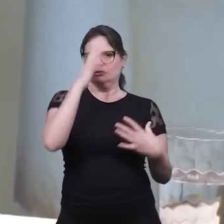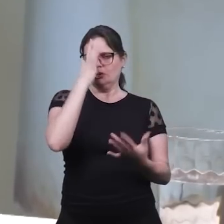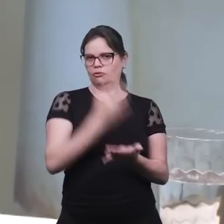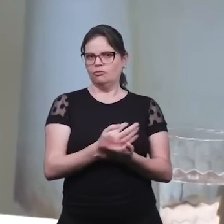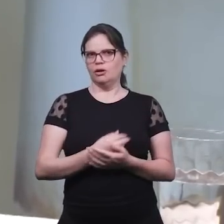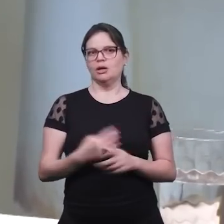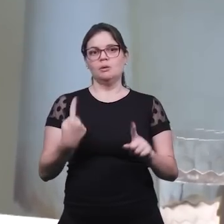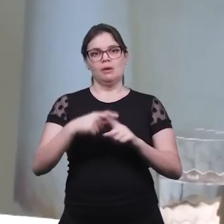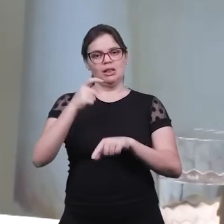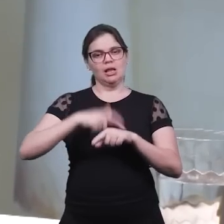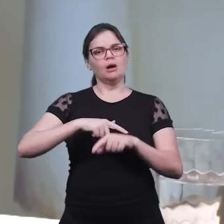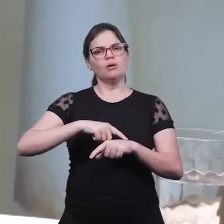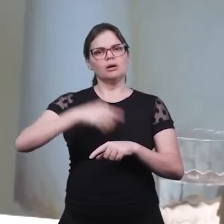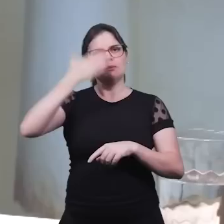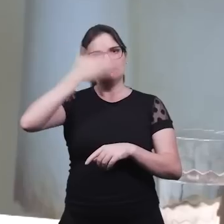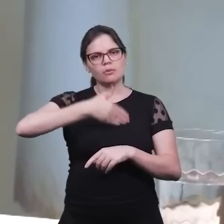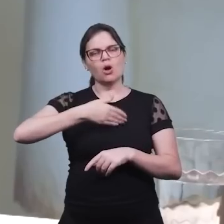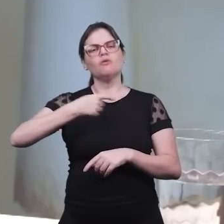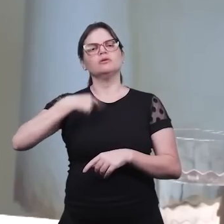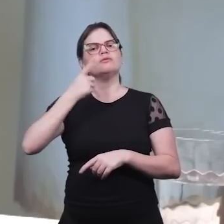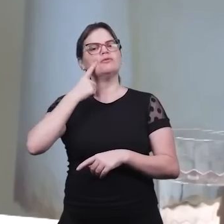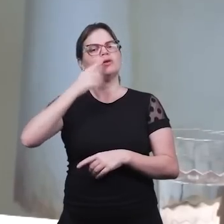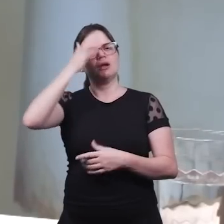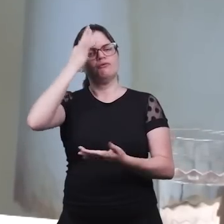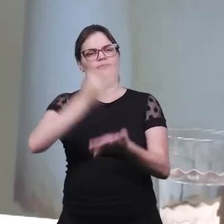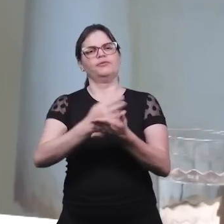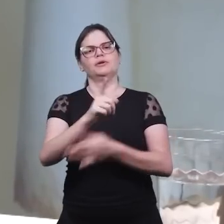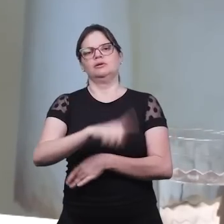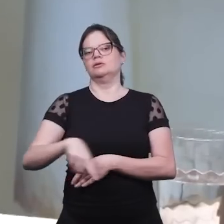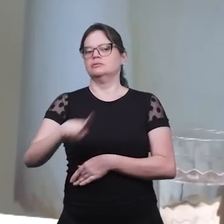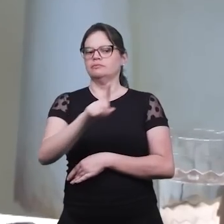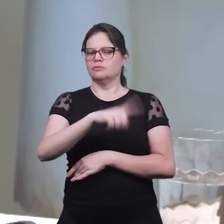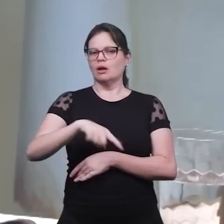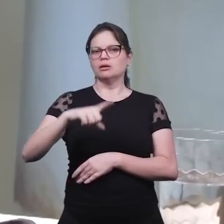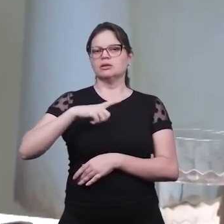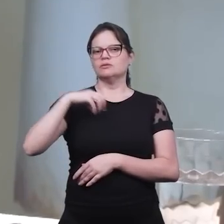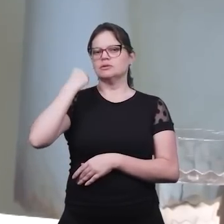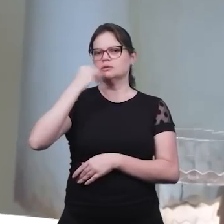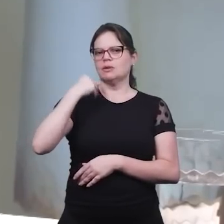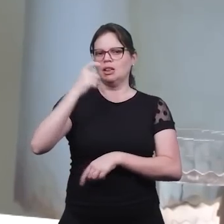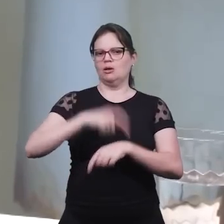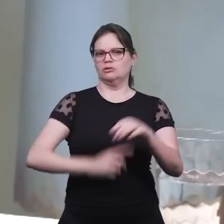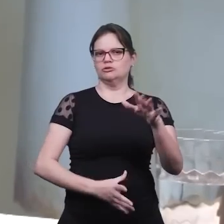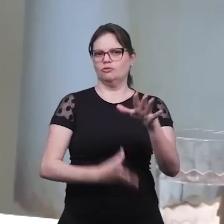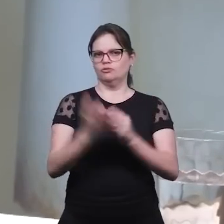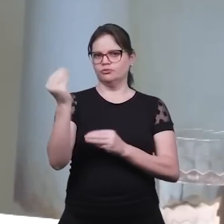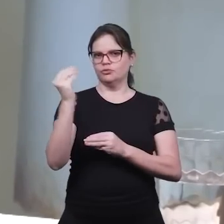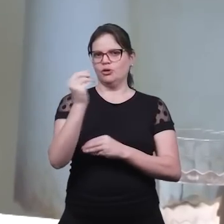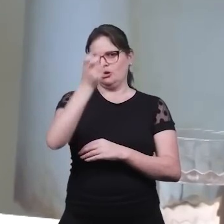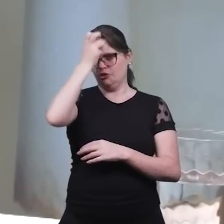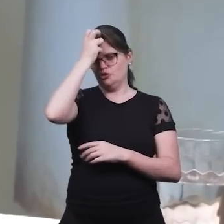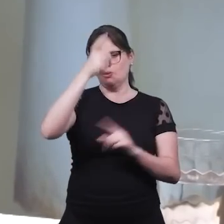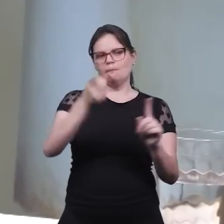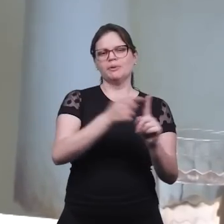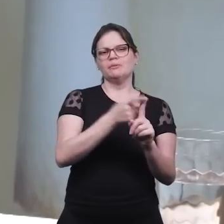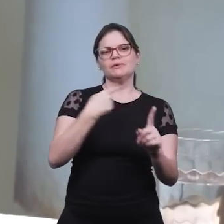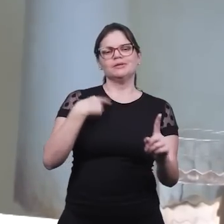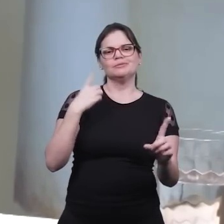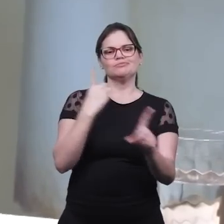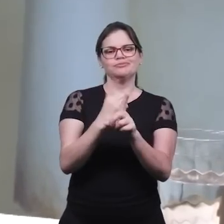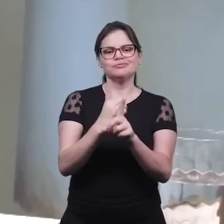a fé. Então, a experiência do deserto, desde sair de Israel do Egito, a primeira coisa que enfrentaram o Mar